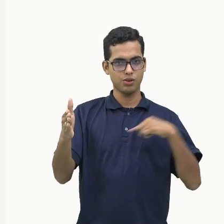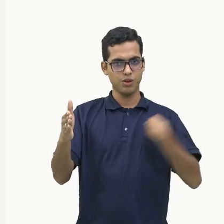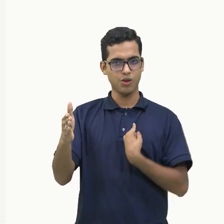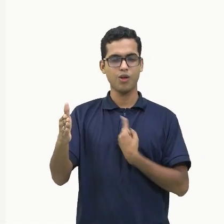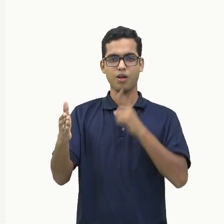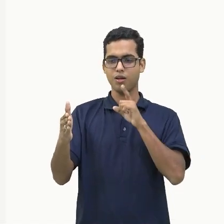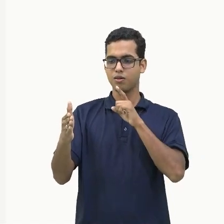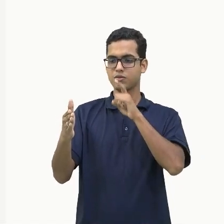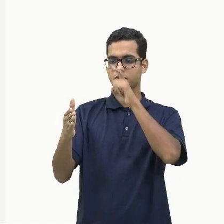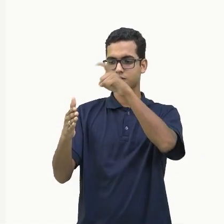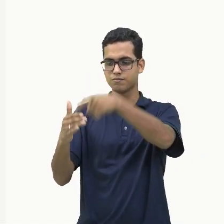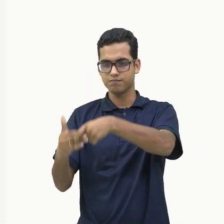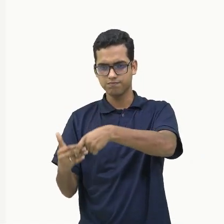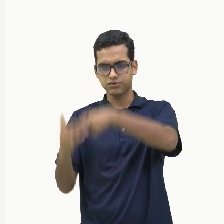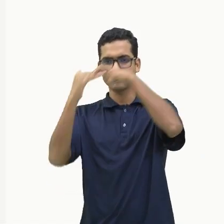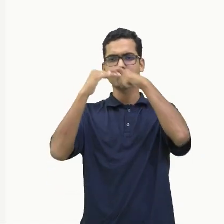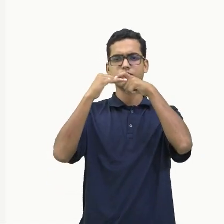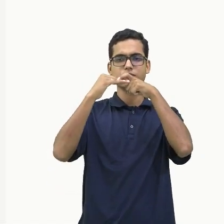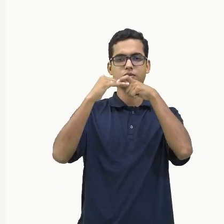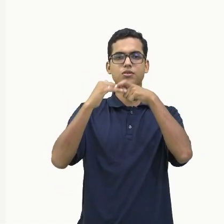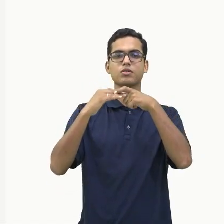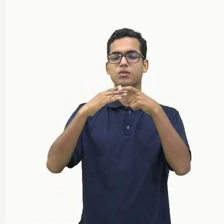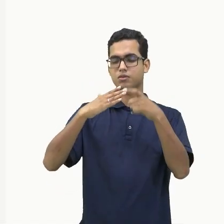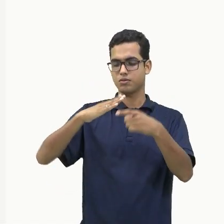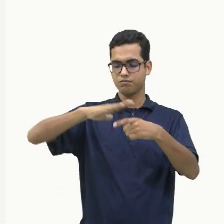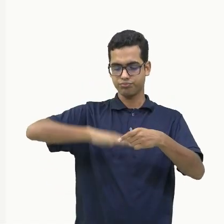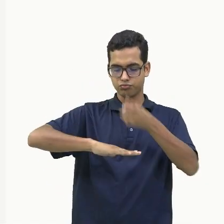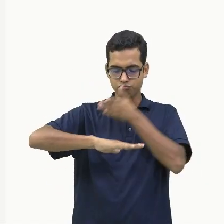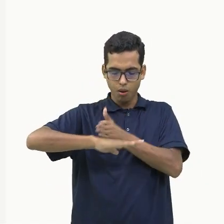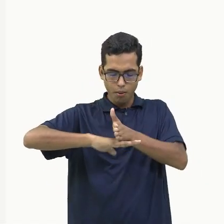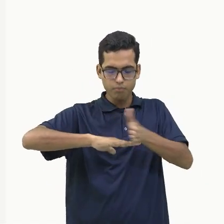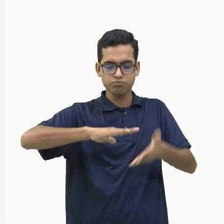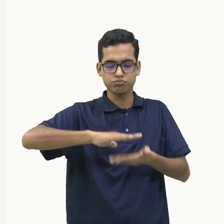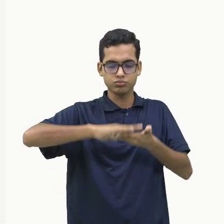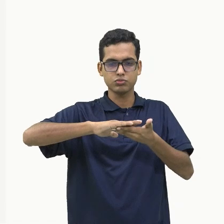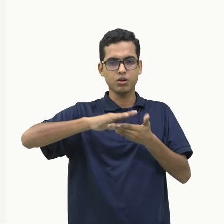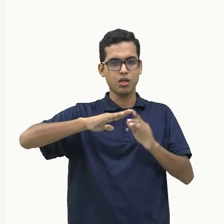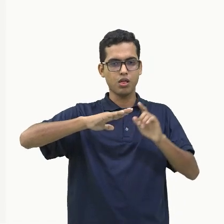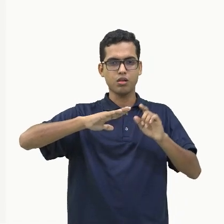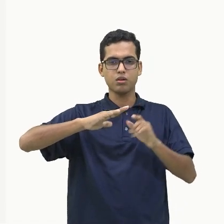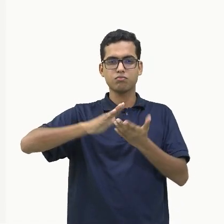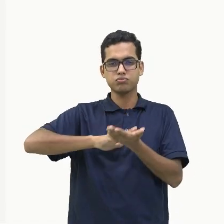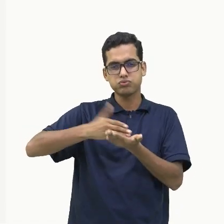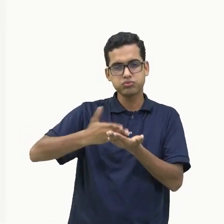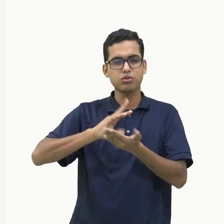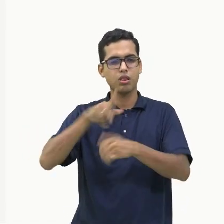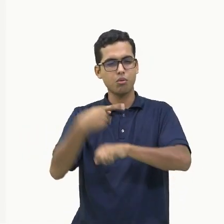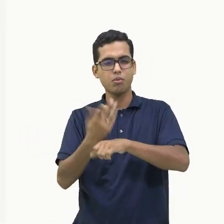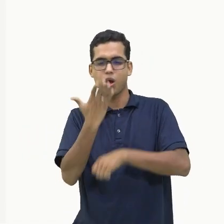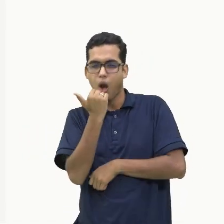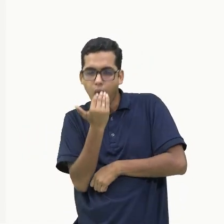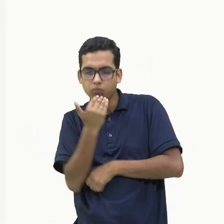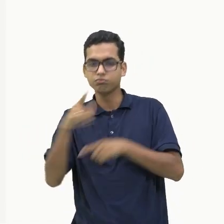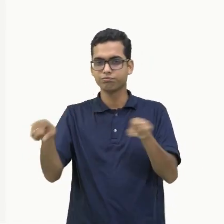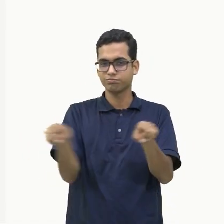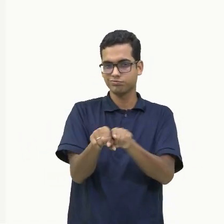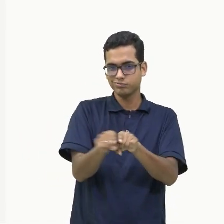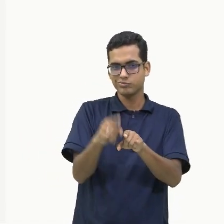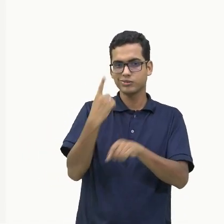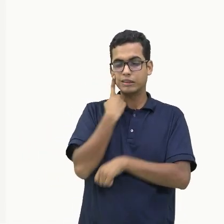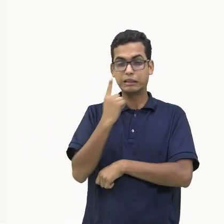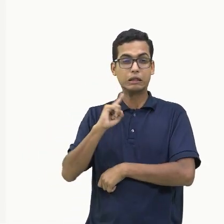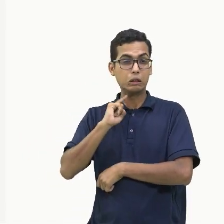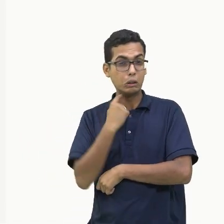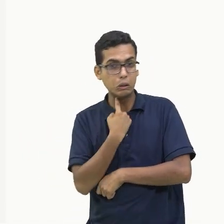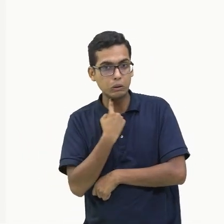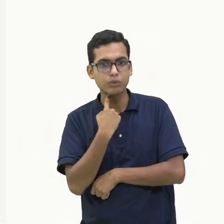se alimentando daquela água contaminada. E, por sua vez, se nós vamos consumir esses peixes, essa